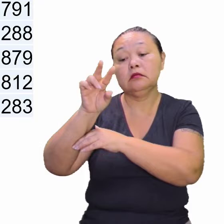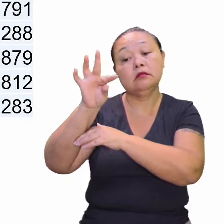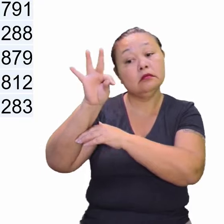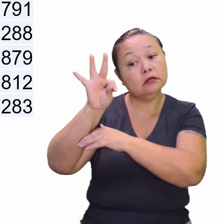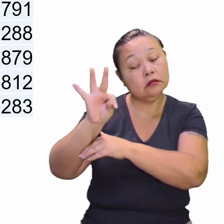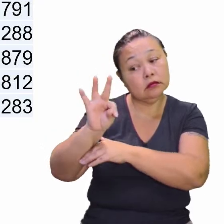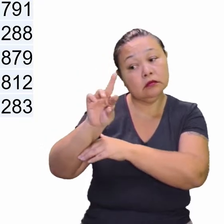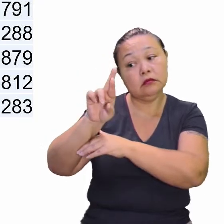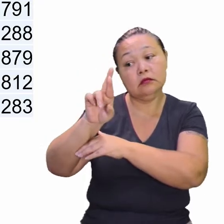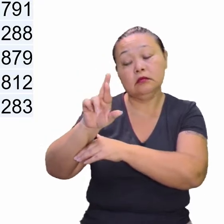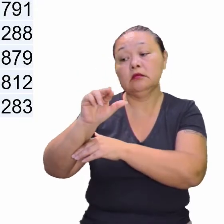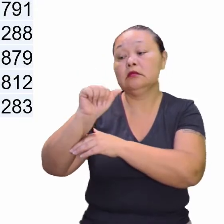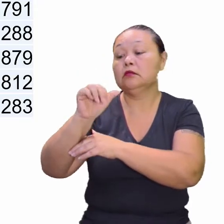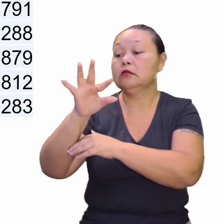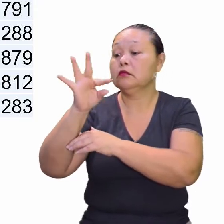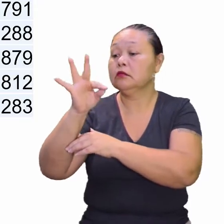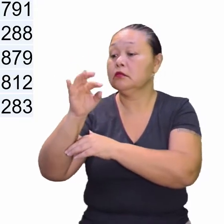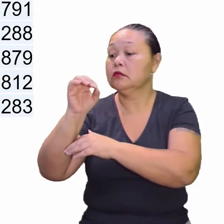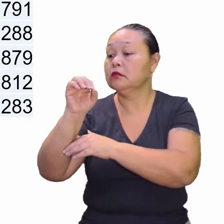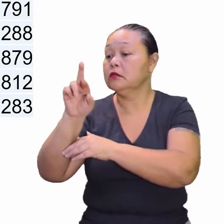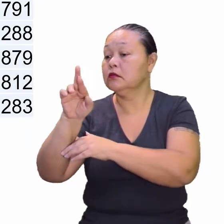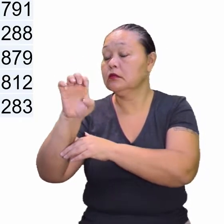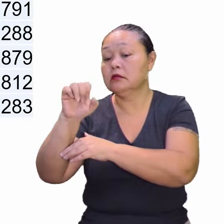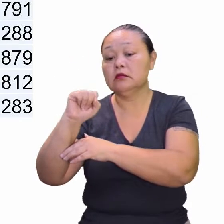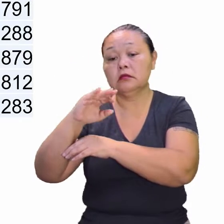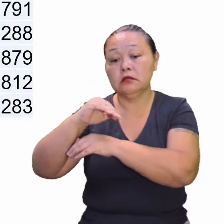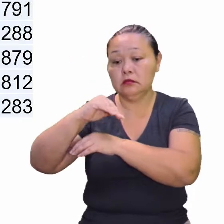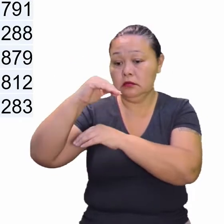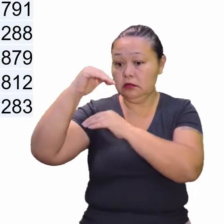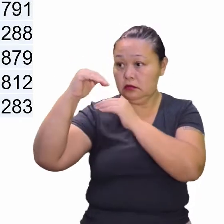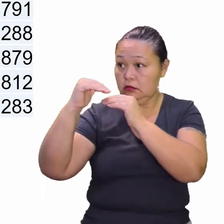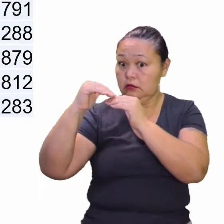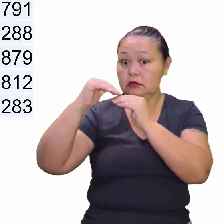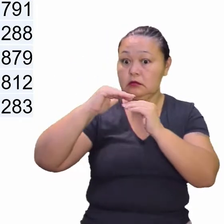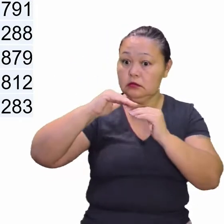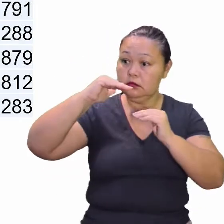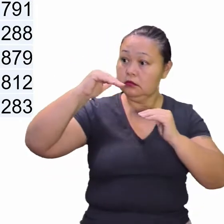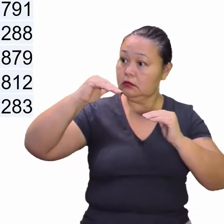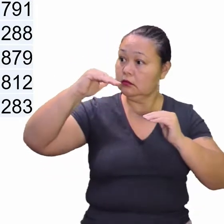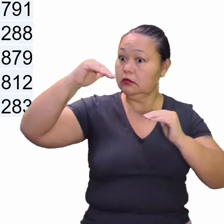depois aumentasse, e depois para 12 mil. É